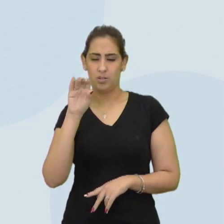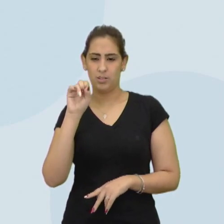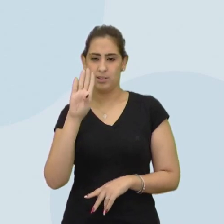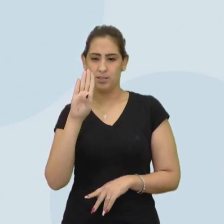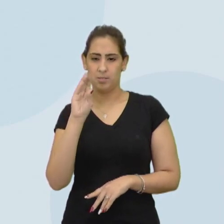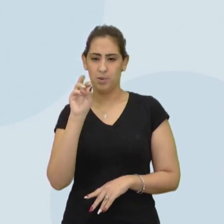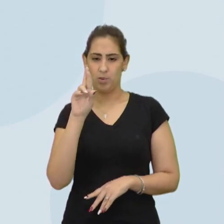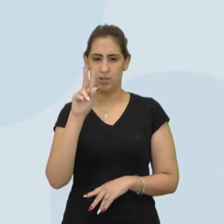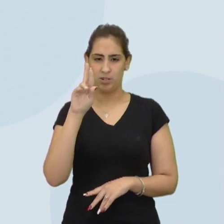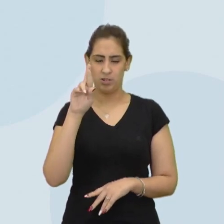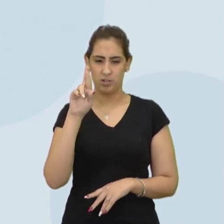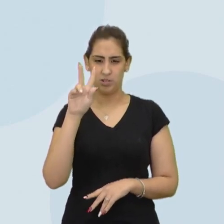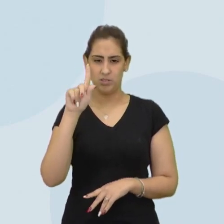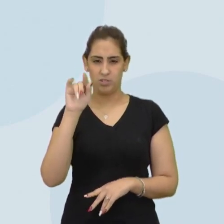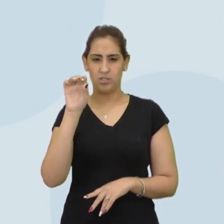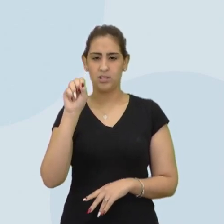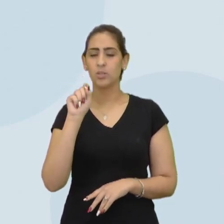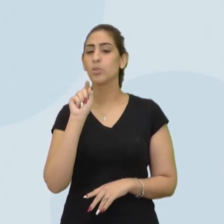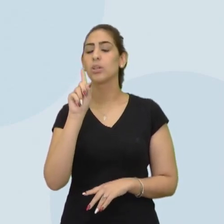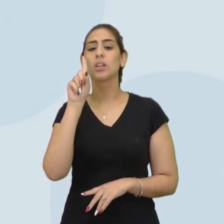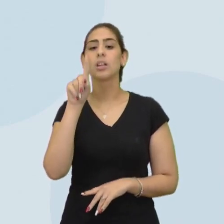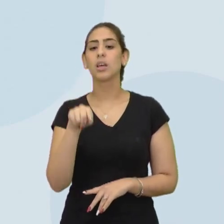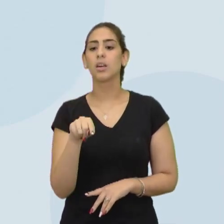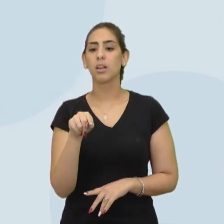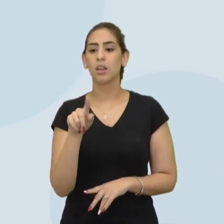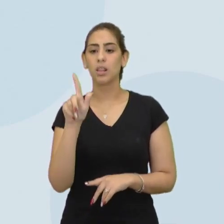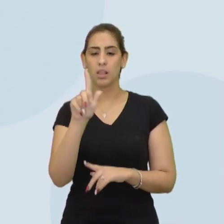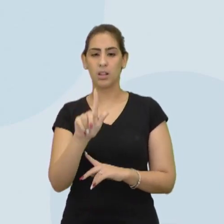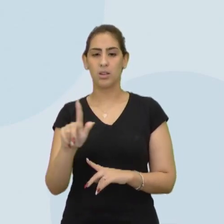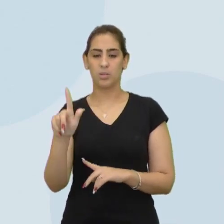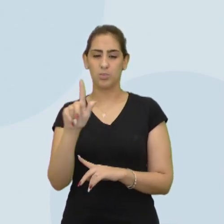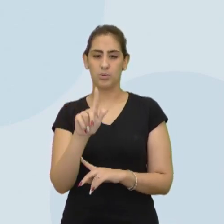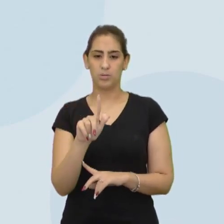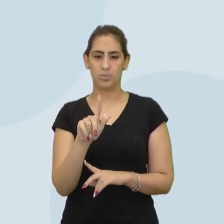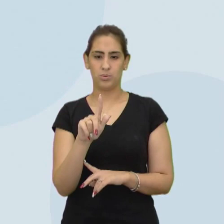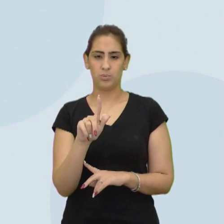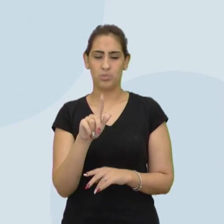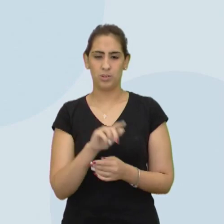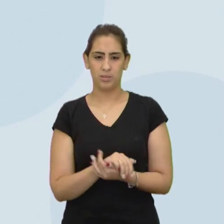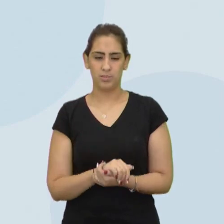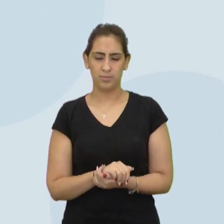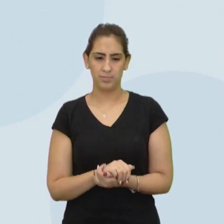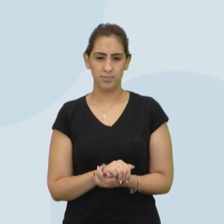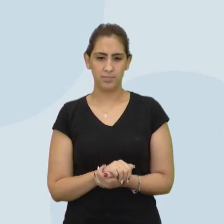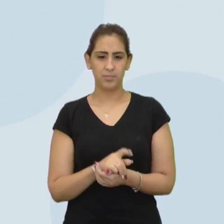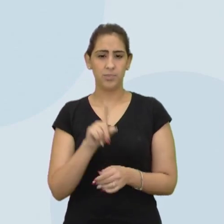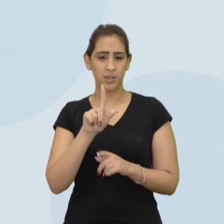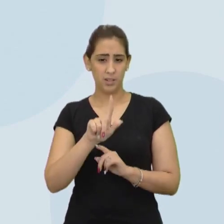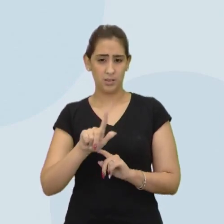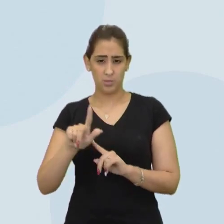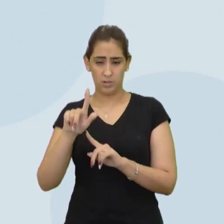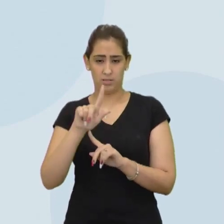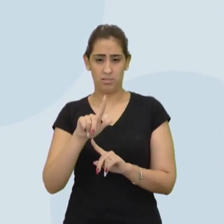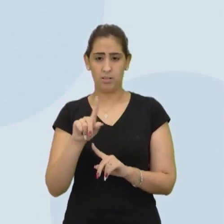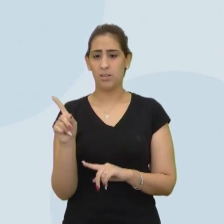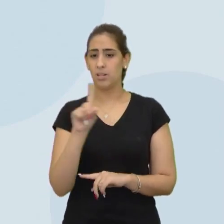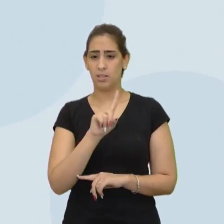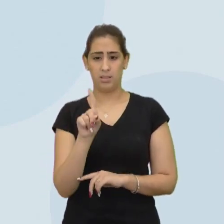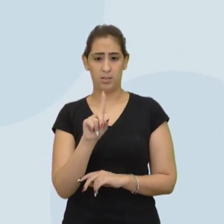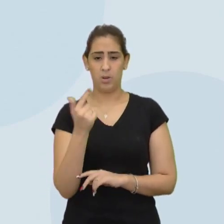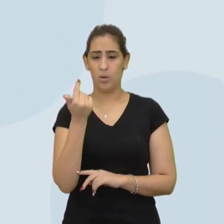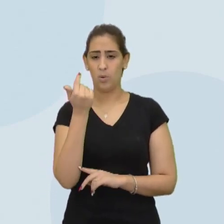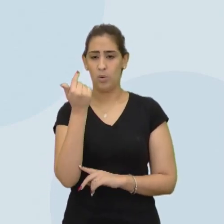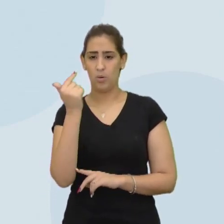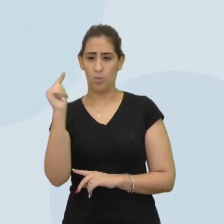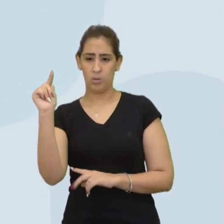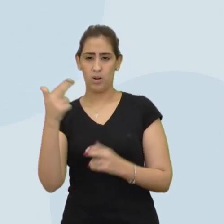perguntado sobre o que é literatura, teria dito: a literatura não